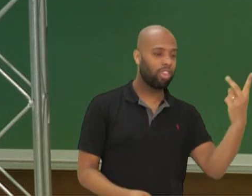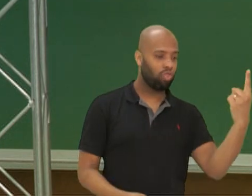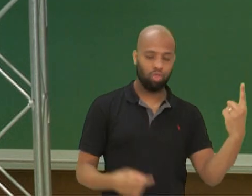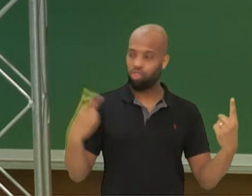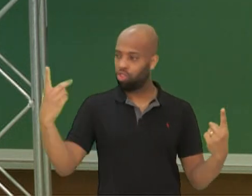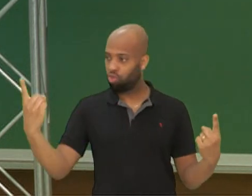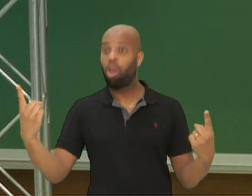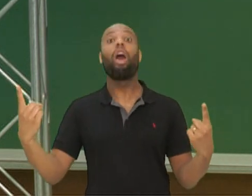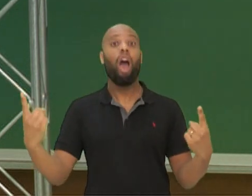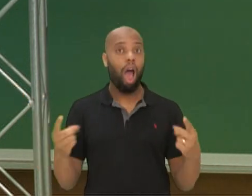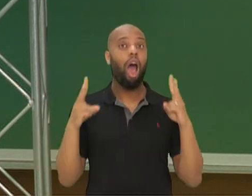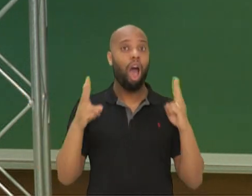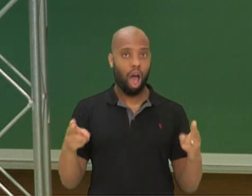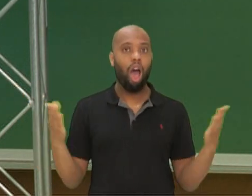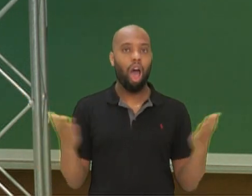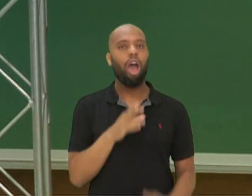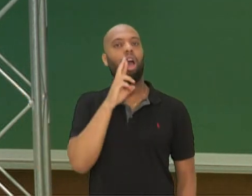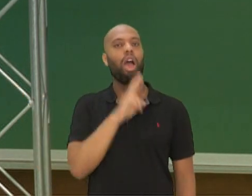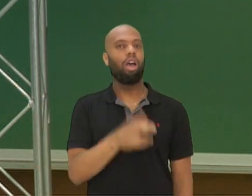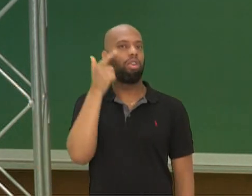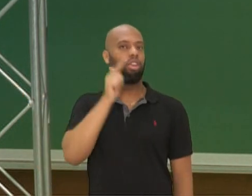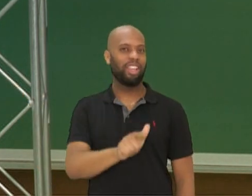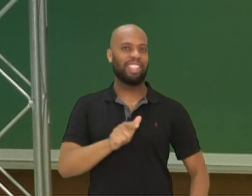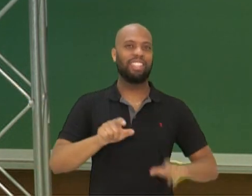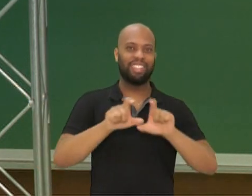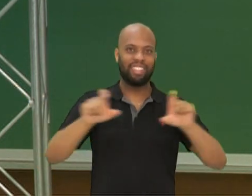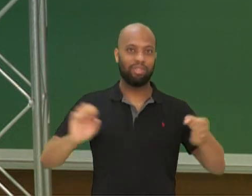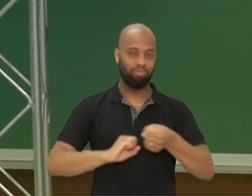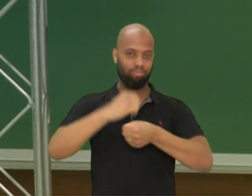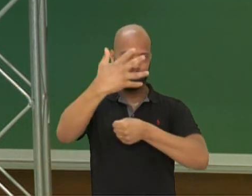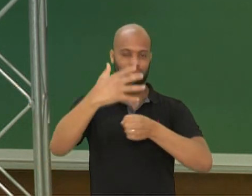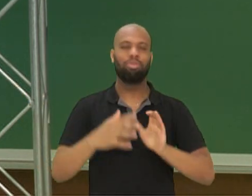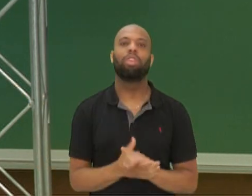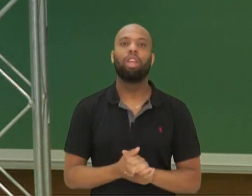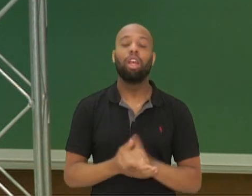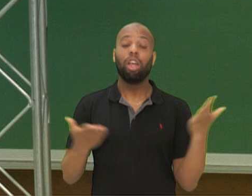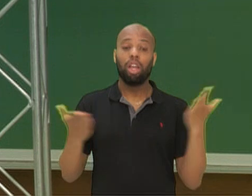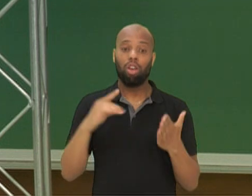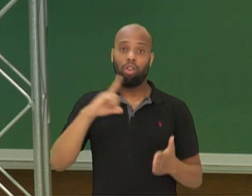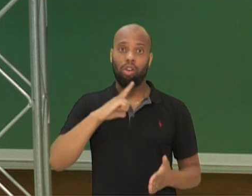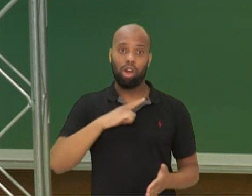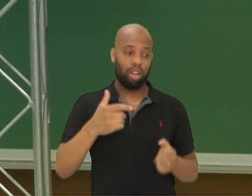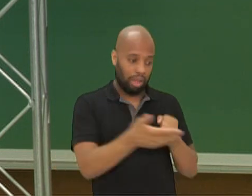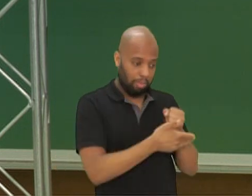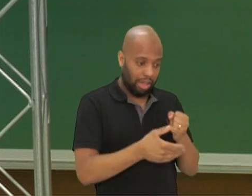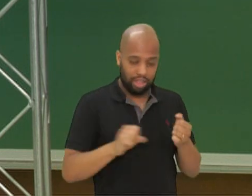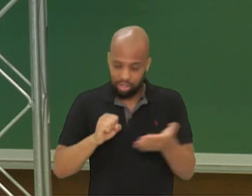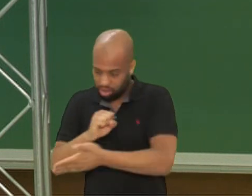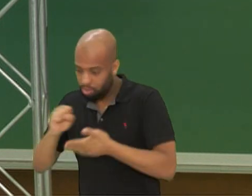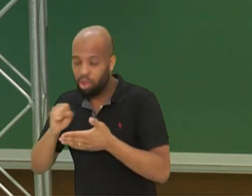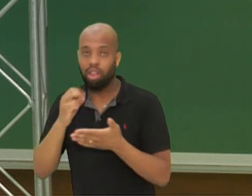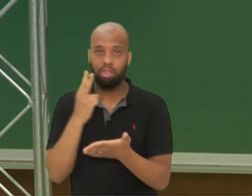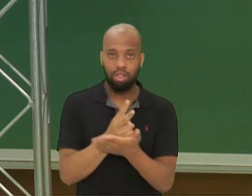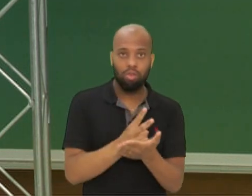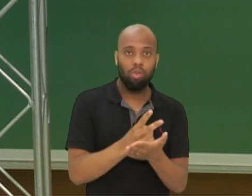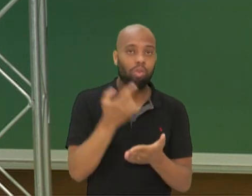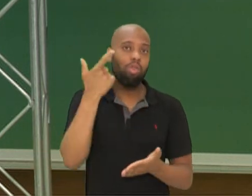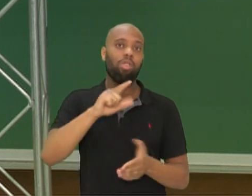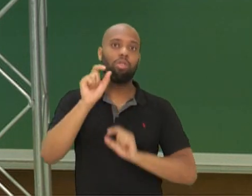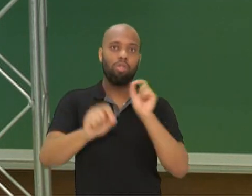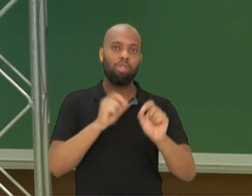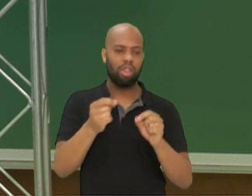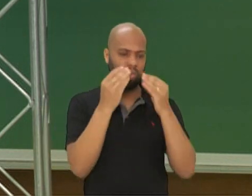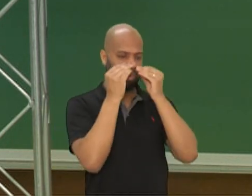5. É o x igual a 5 que torna esta igualdade verdadeira. Muito bem,